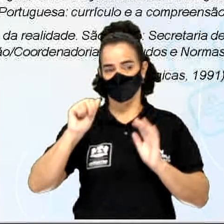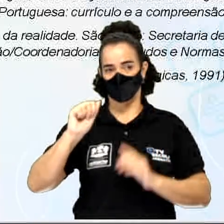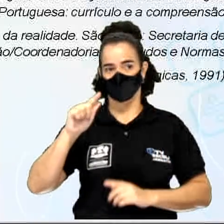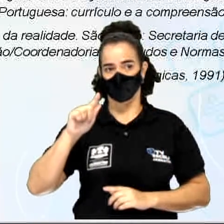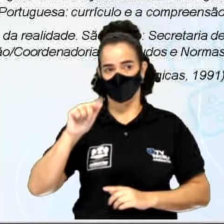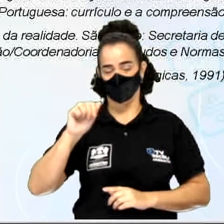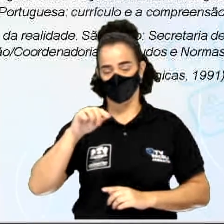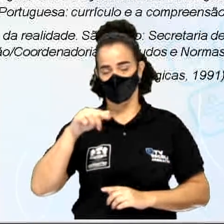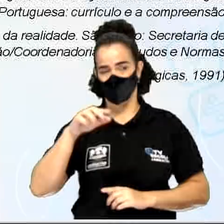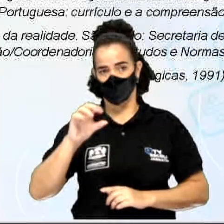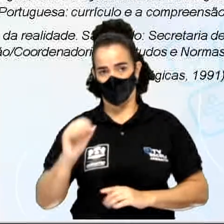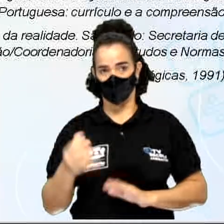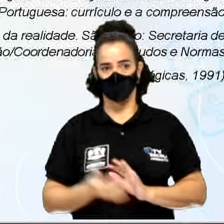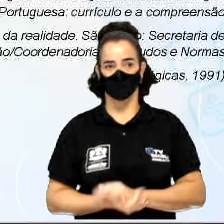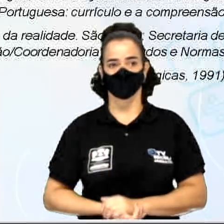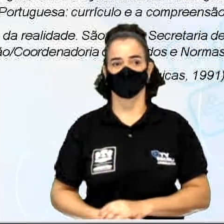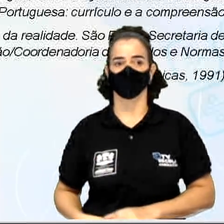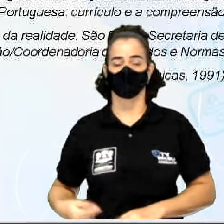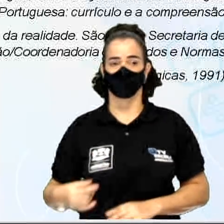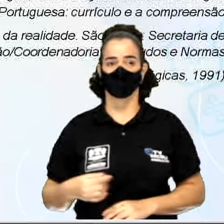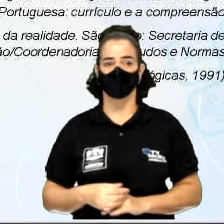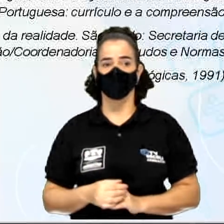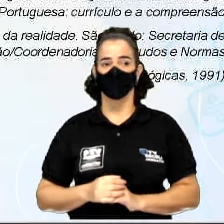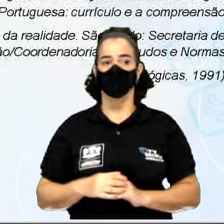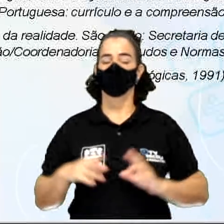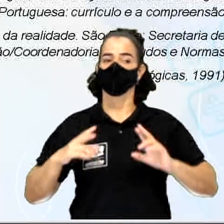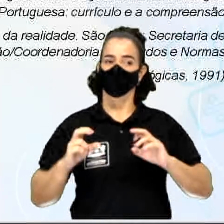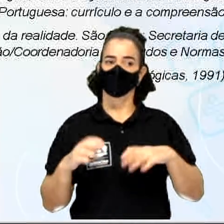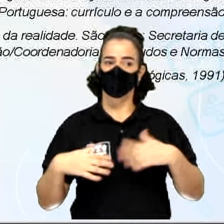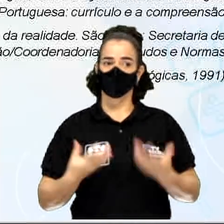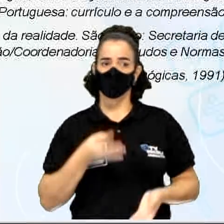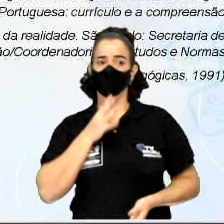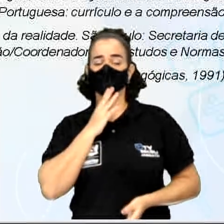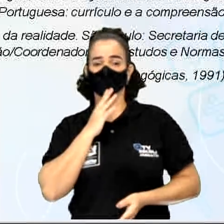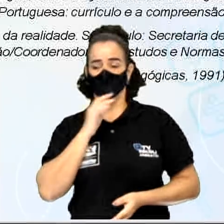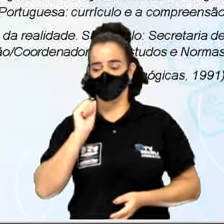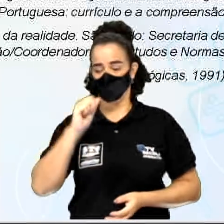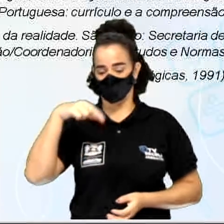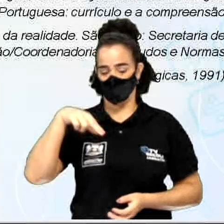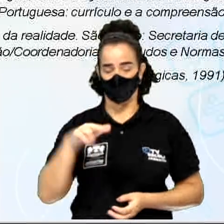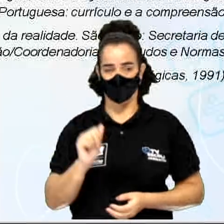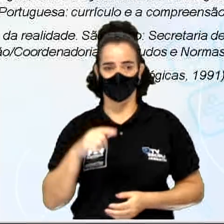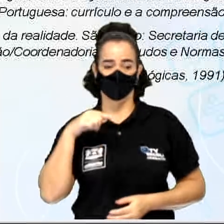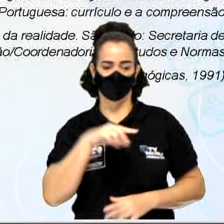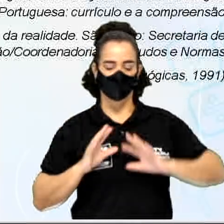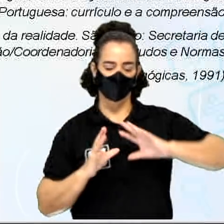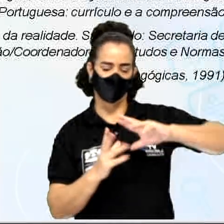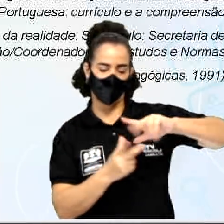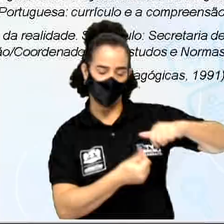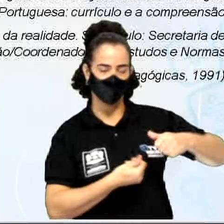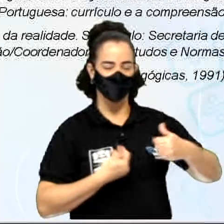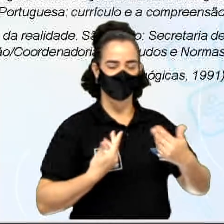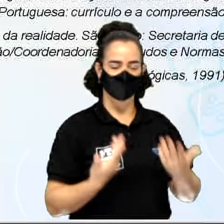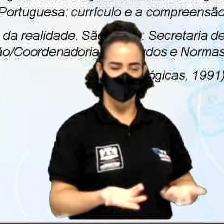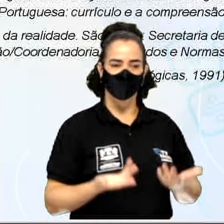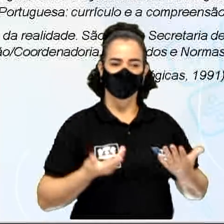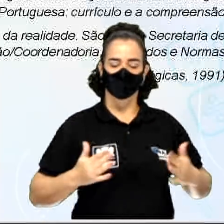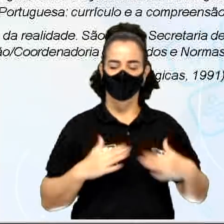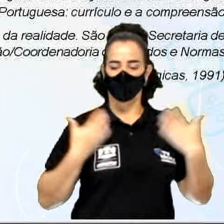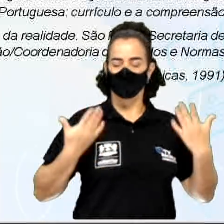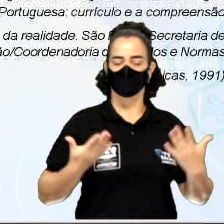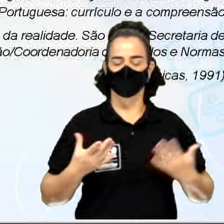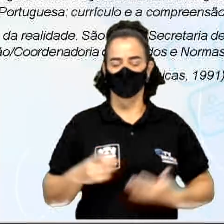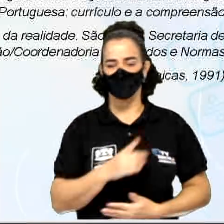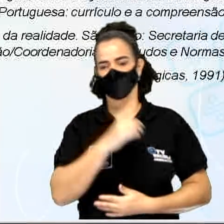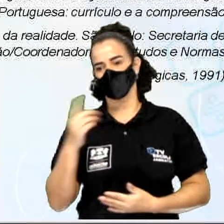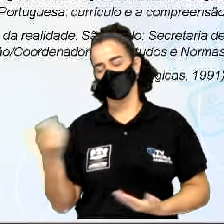leitura. Ana Dragão. Conheci Ana Dragão neste mundo de surpresas terríficas, no dia em que